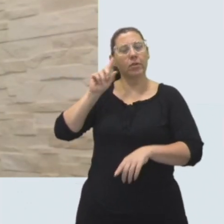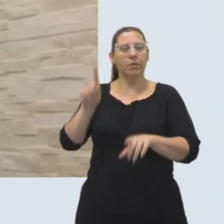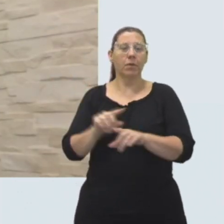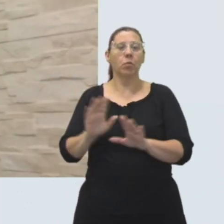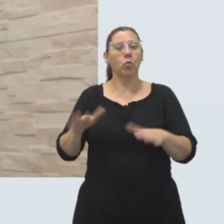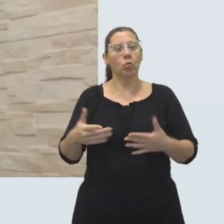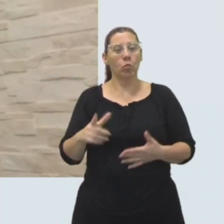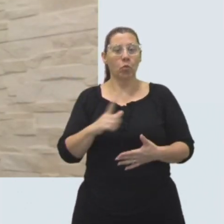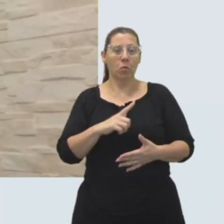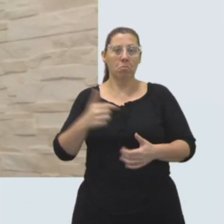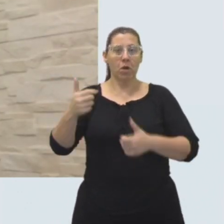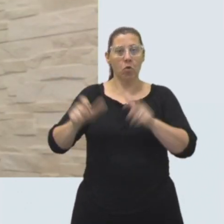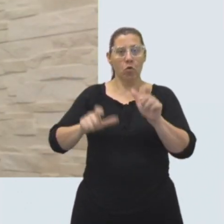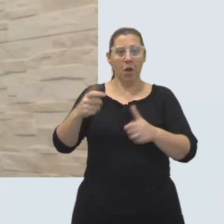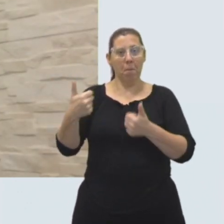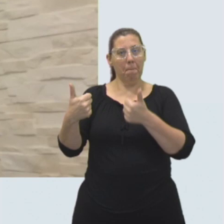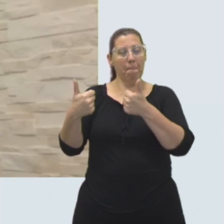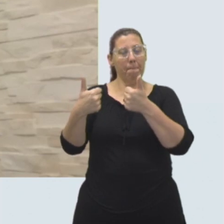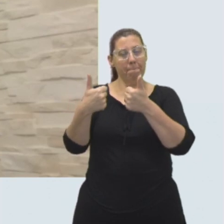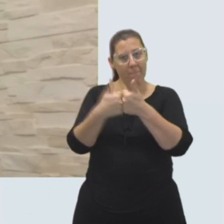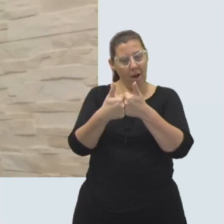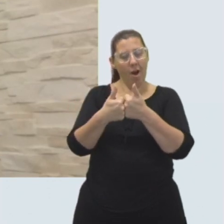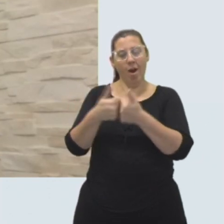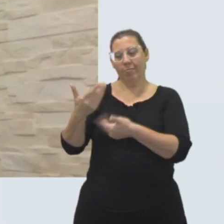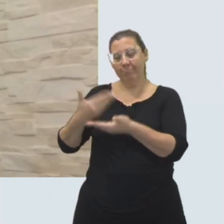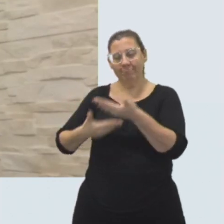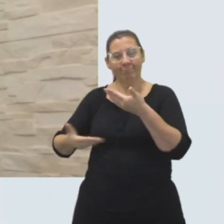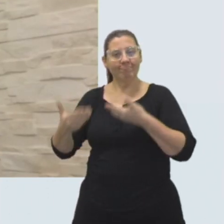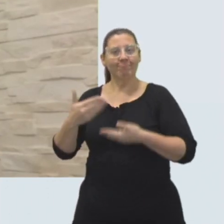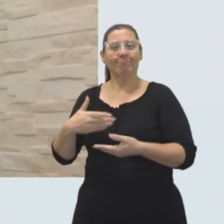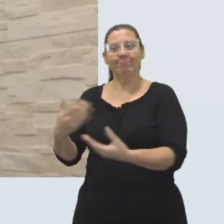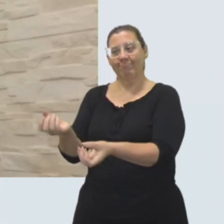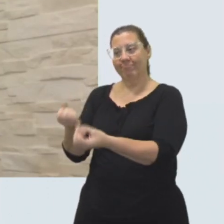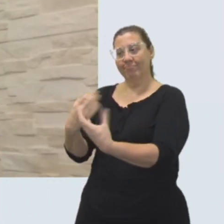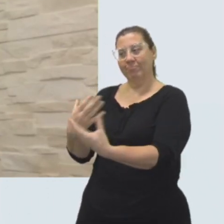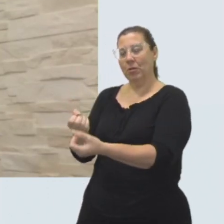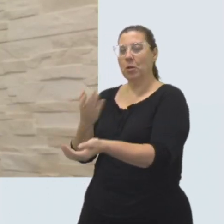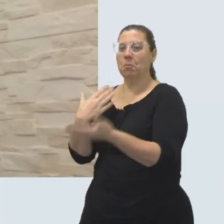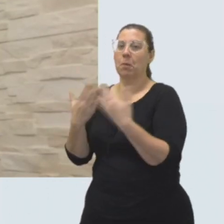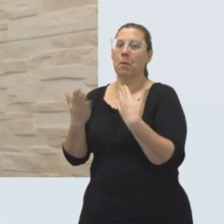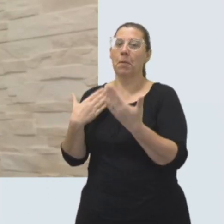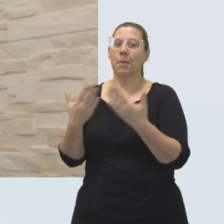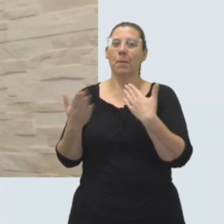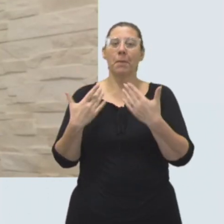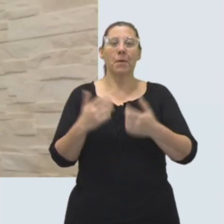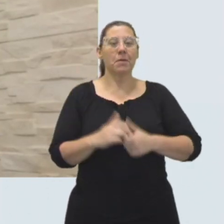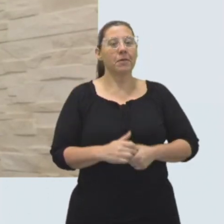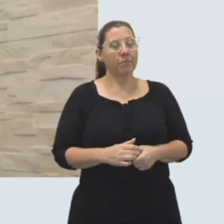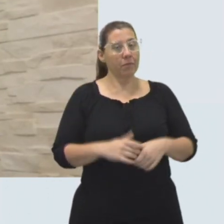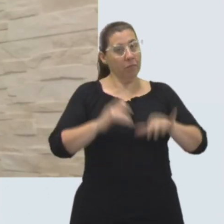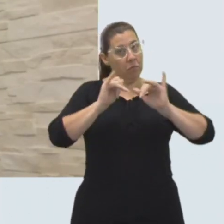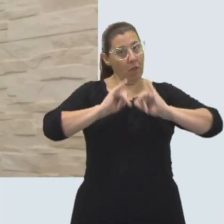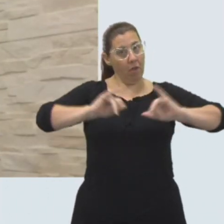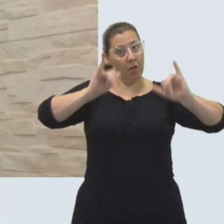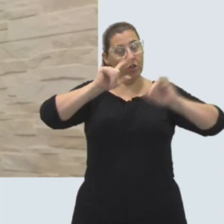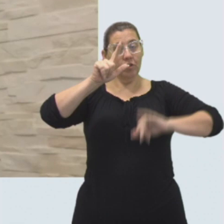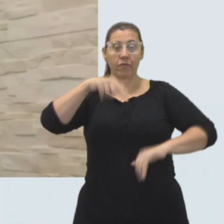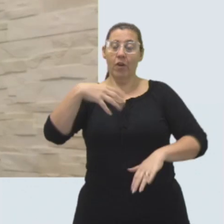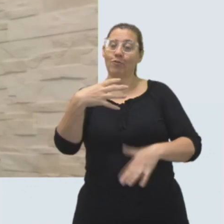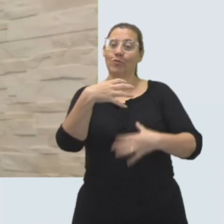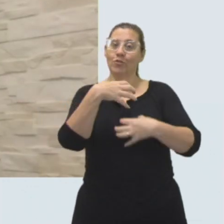gente tem alguém por perto, né, para ser nosso interlocutor e bater papo, enfim. A narrativa é uma forma da gente